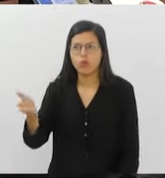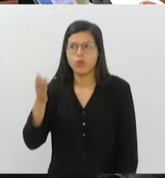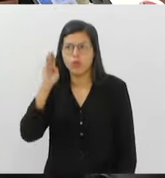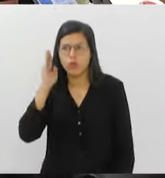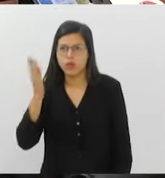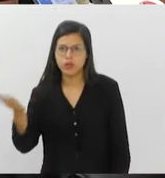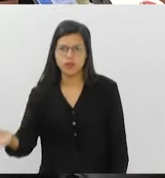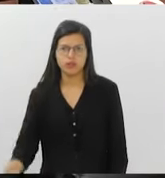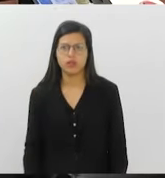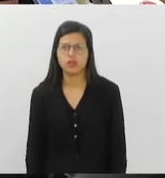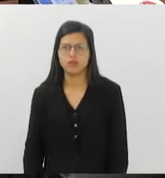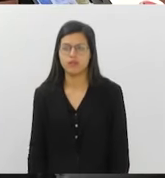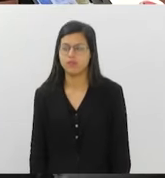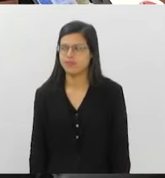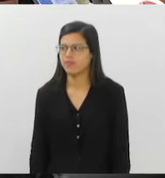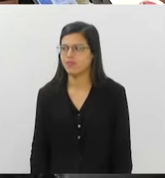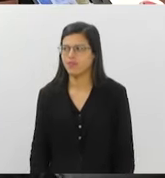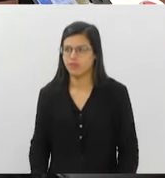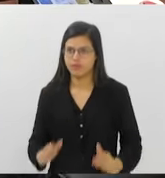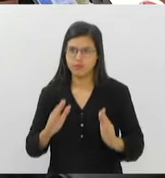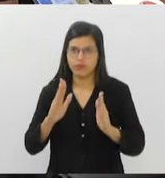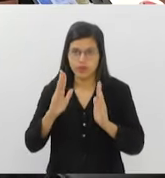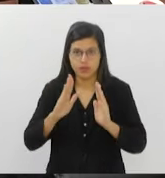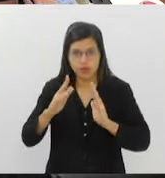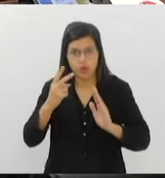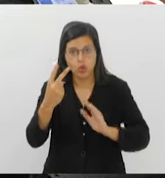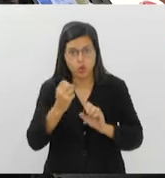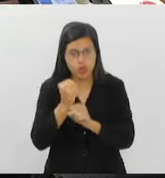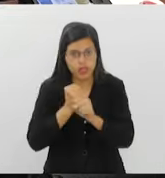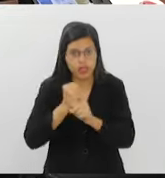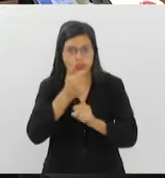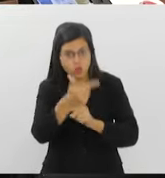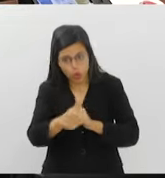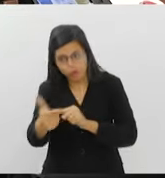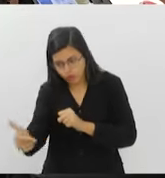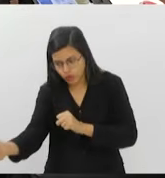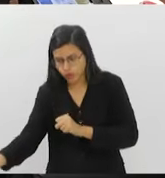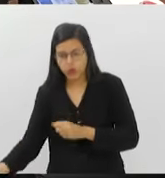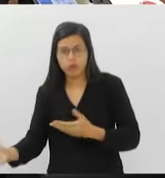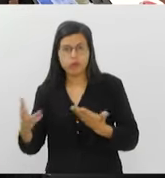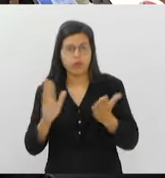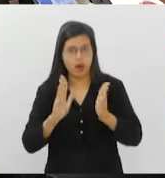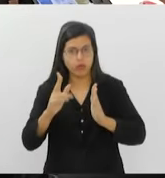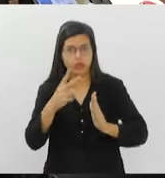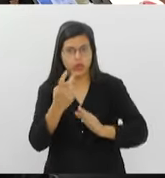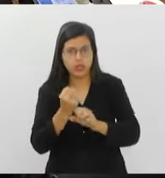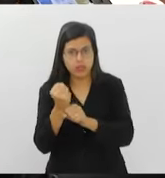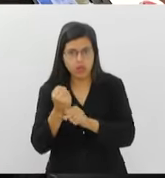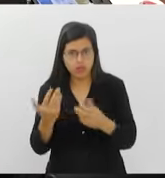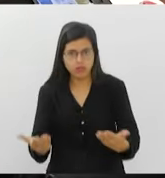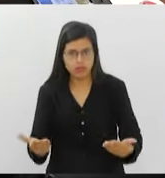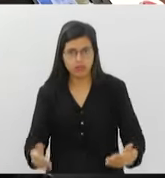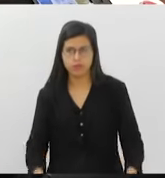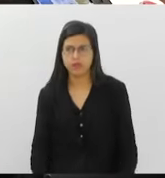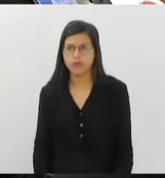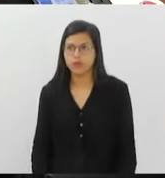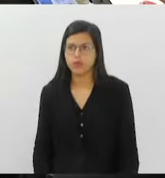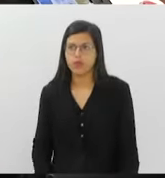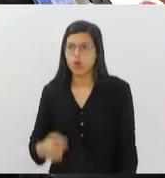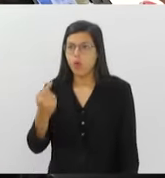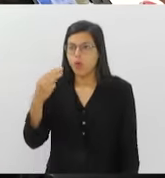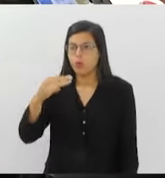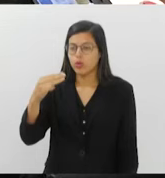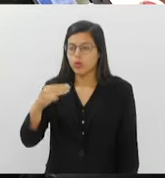várias reconduções. Entendeu? Pelo período de 2 anos. Então, várias reconduções por período de 2 anos. Olha só, Flávio. 1 minuto, por